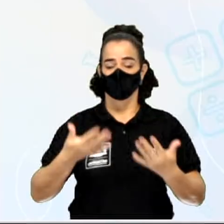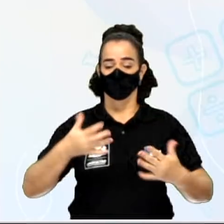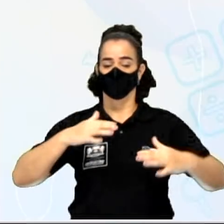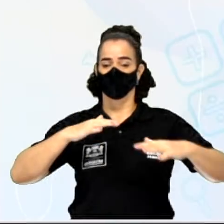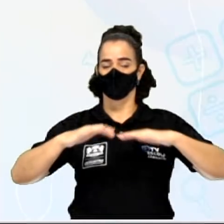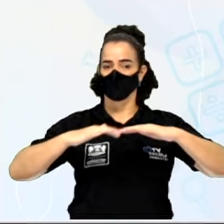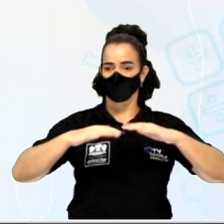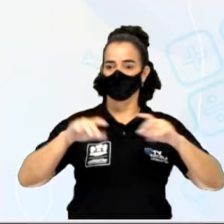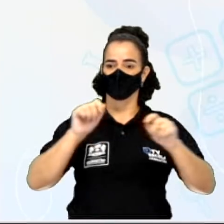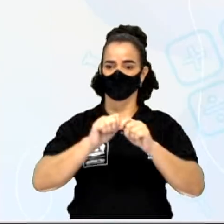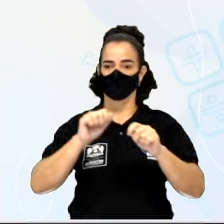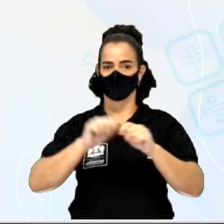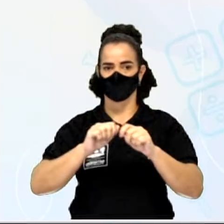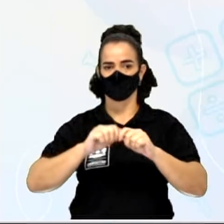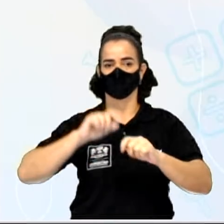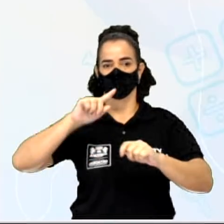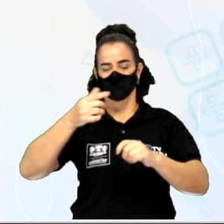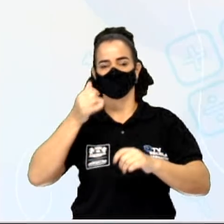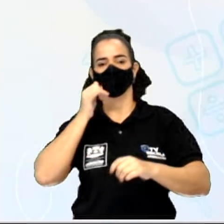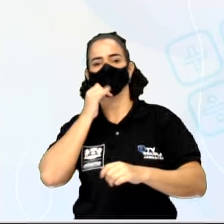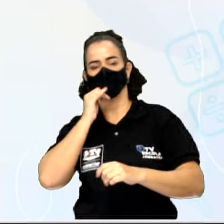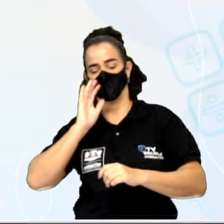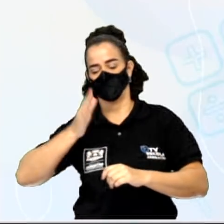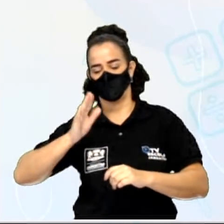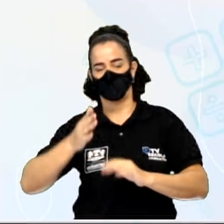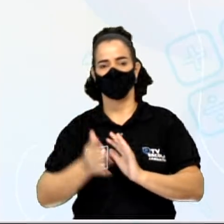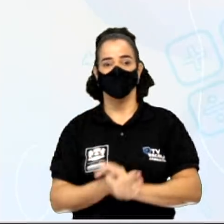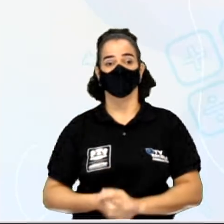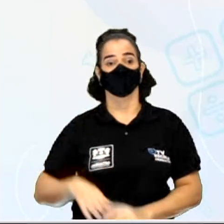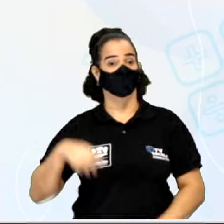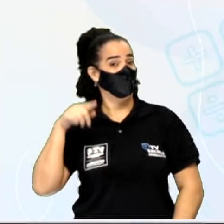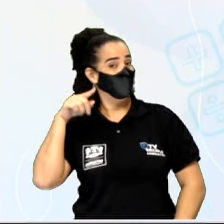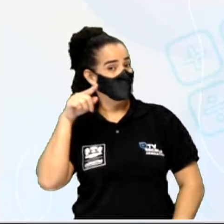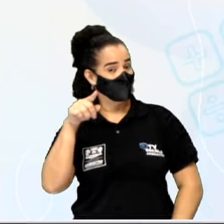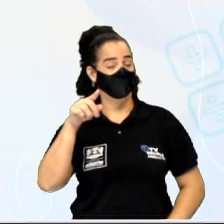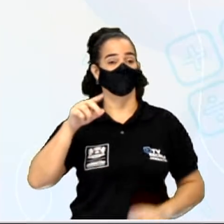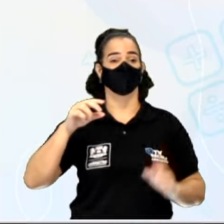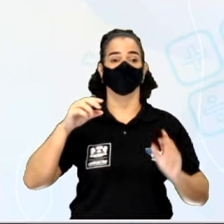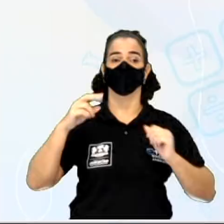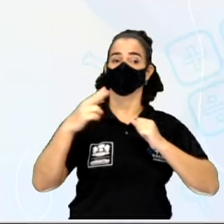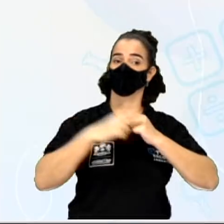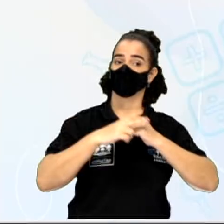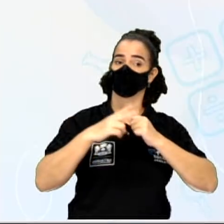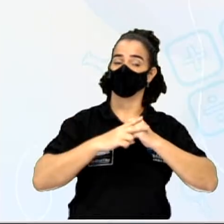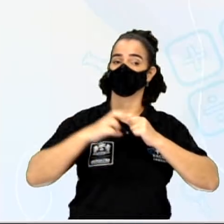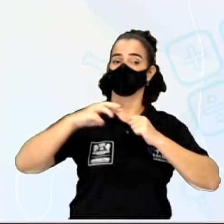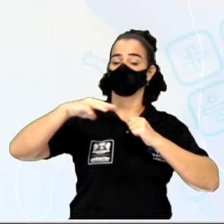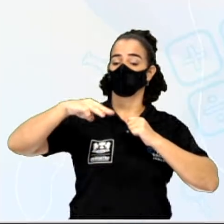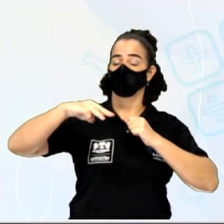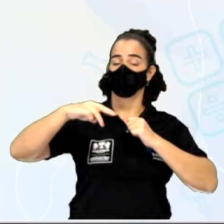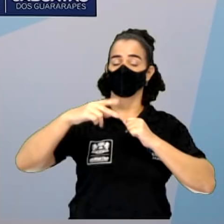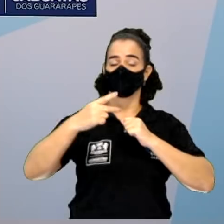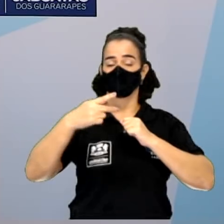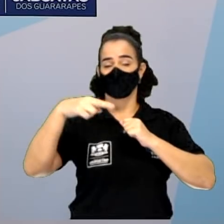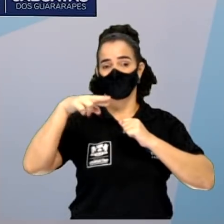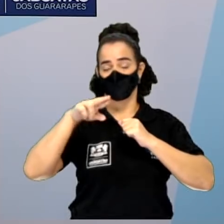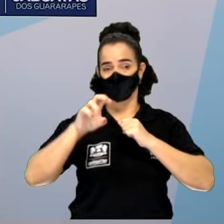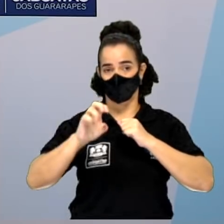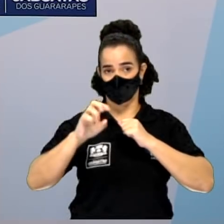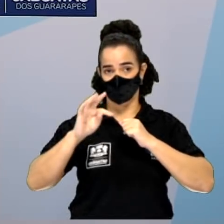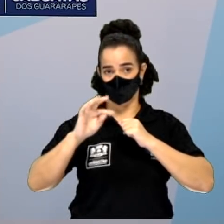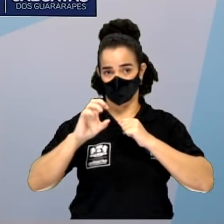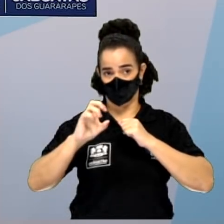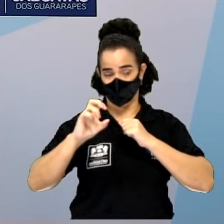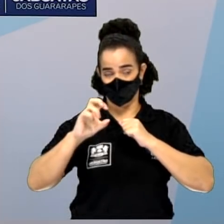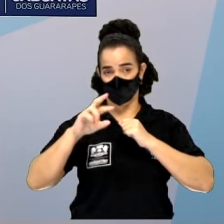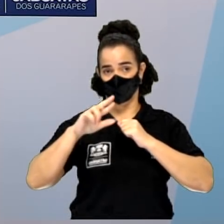narradas. Aí, pessoal, é o que a gente chama de pretérito mais que perfeito. É quando o verbo tem essa terminação aí, previra,